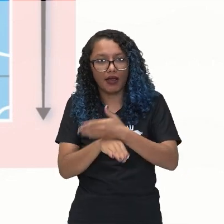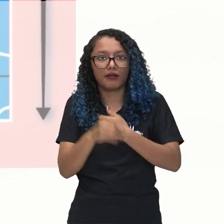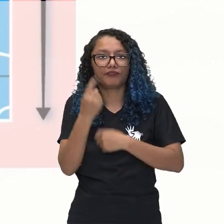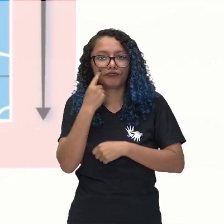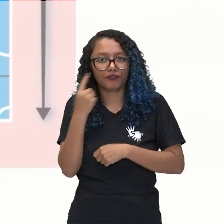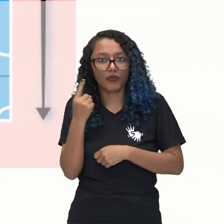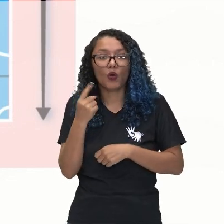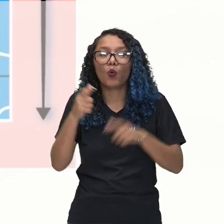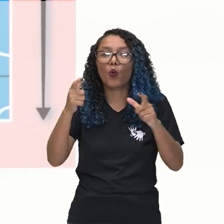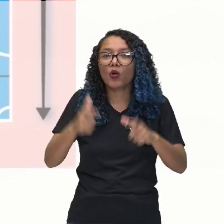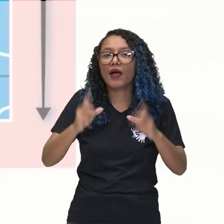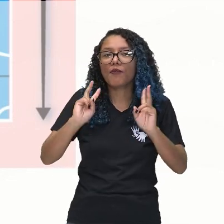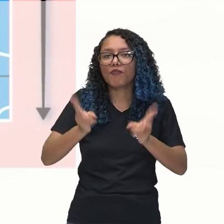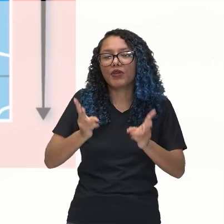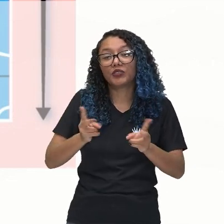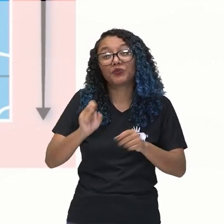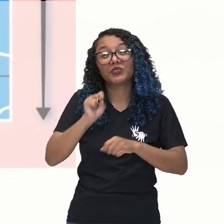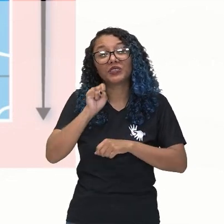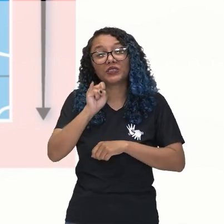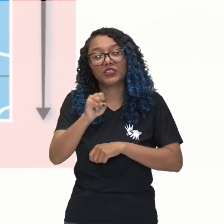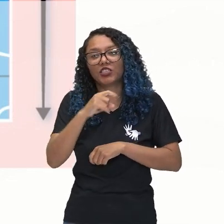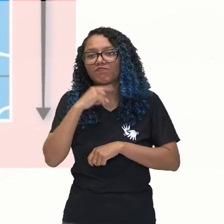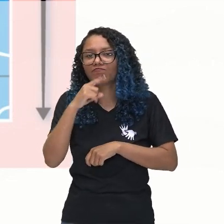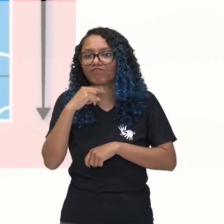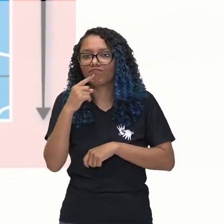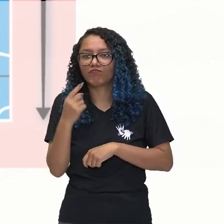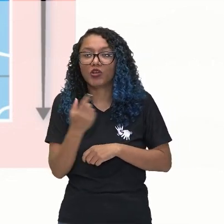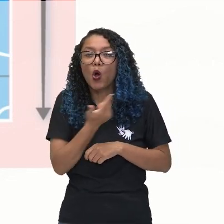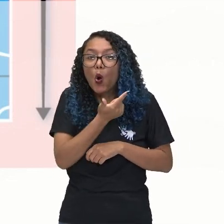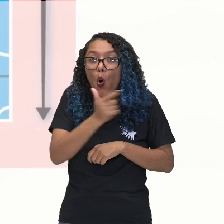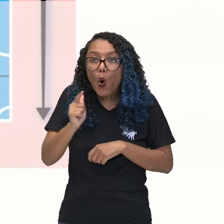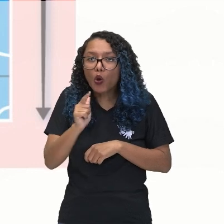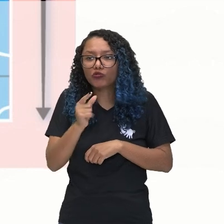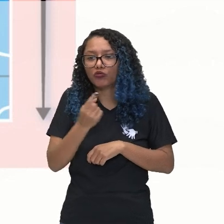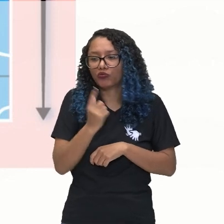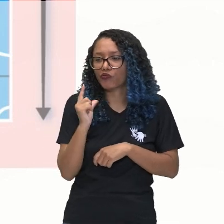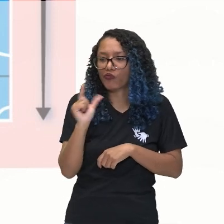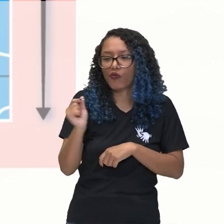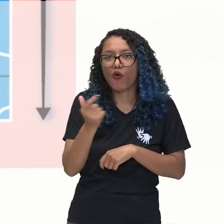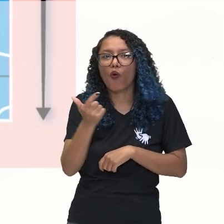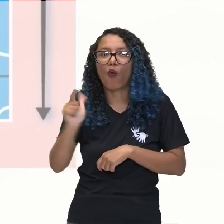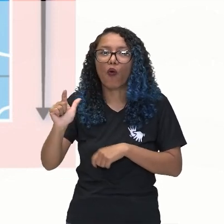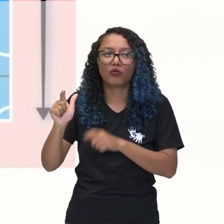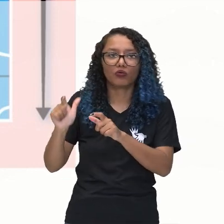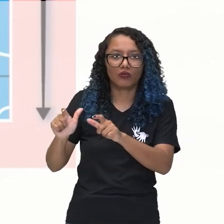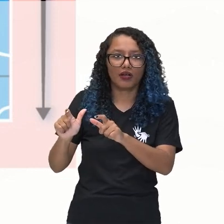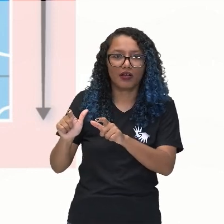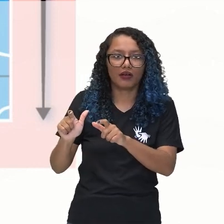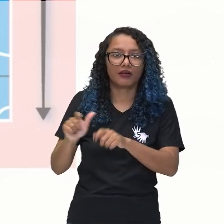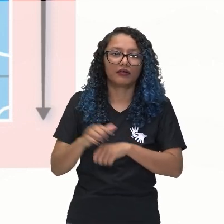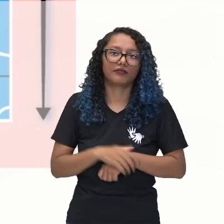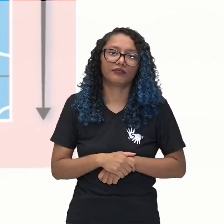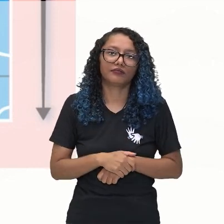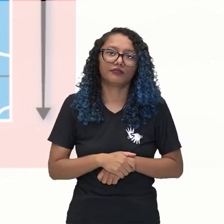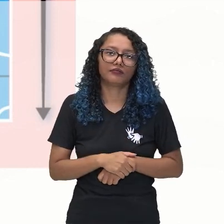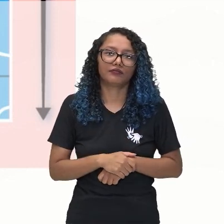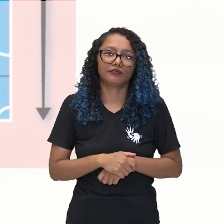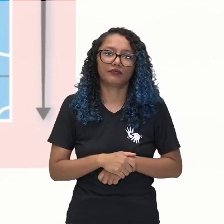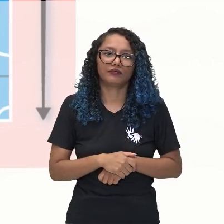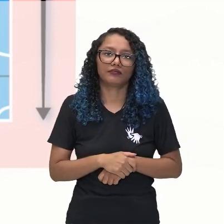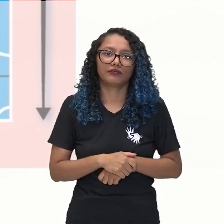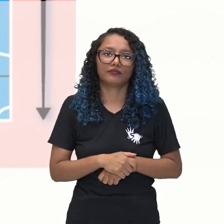Se ele não fizer isso, sair por outra parte da linha lateral, ele vai